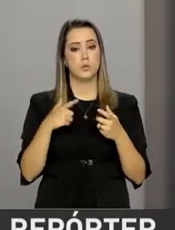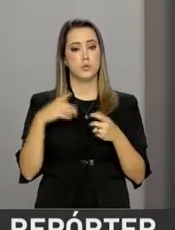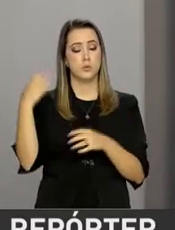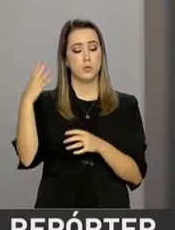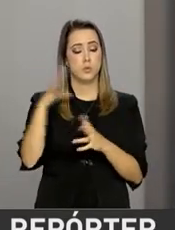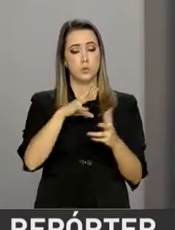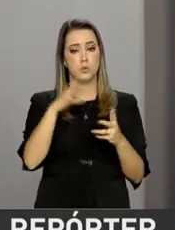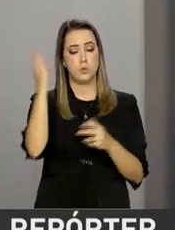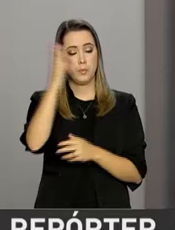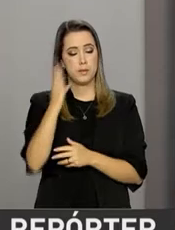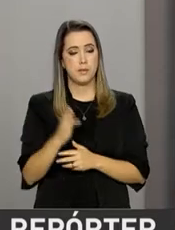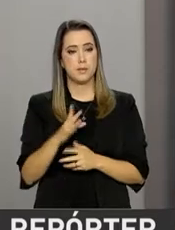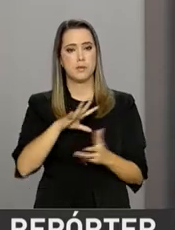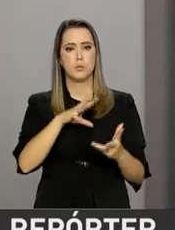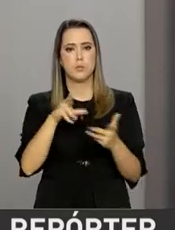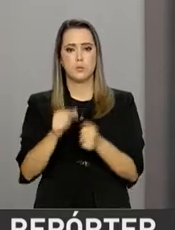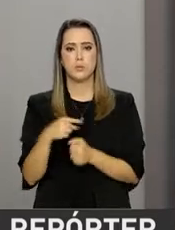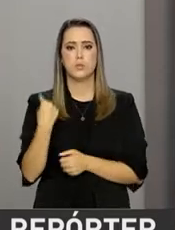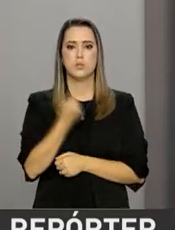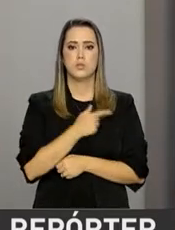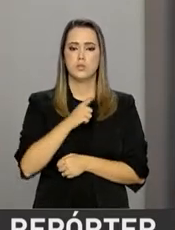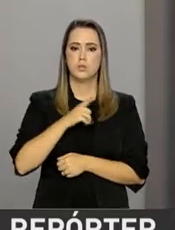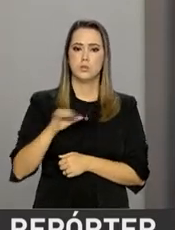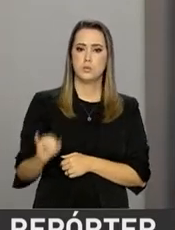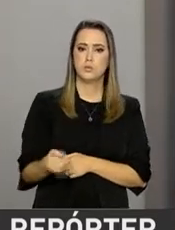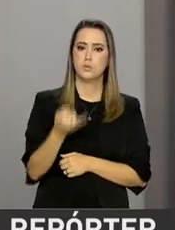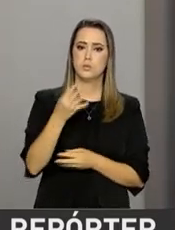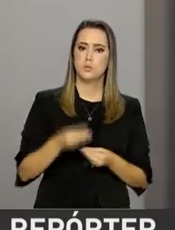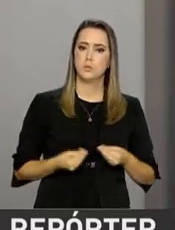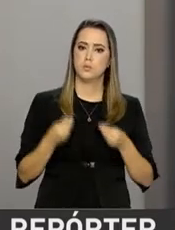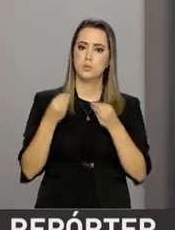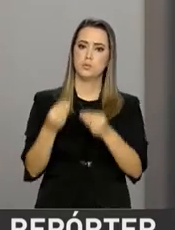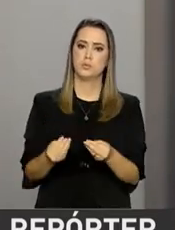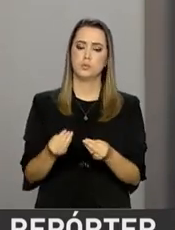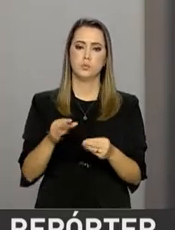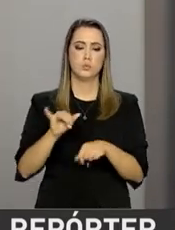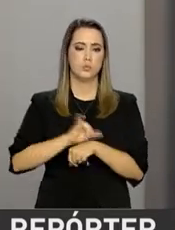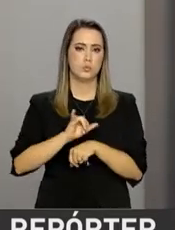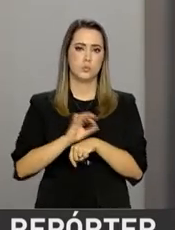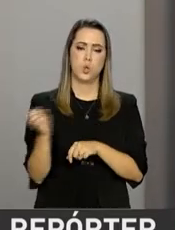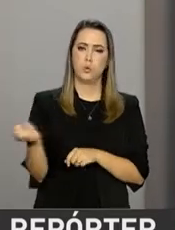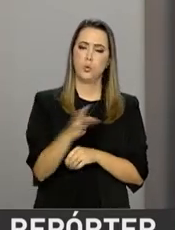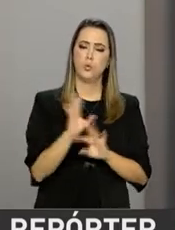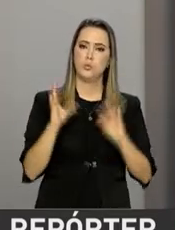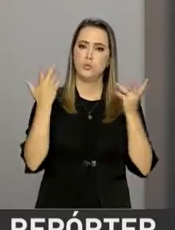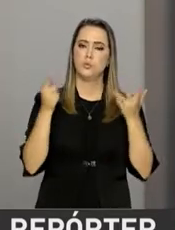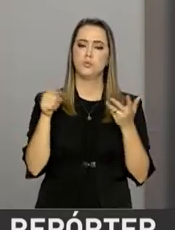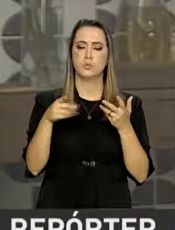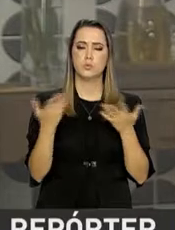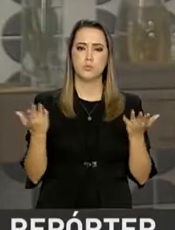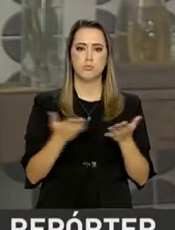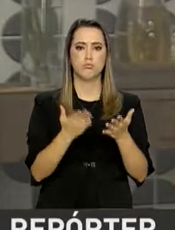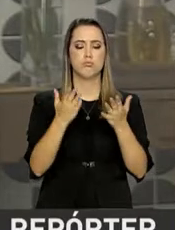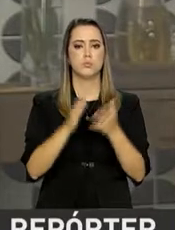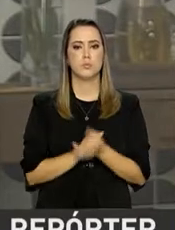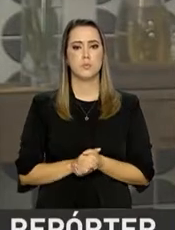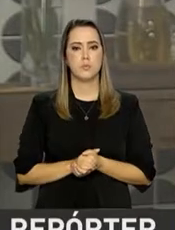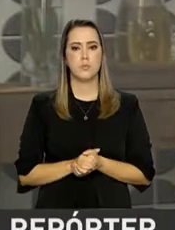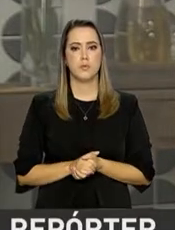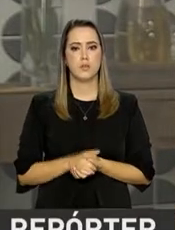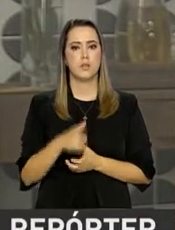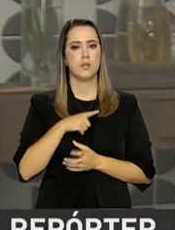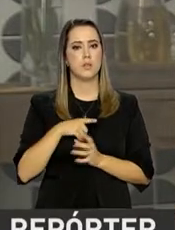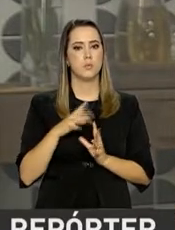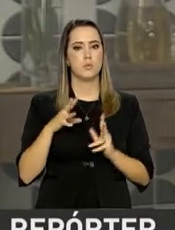nacional mas mundial e com isso nós teremos oportunidade de trazer para a capital da república novos eventos com essa envergadura mas temos tudo